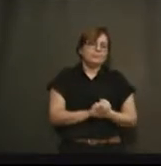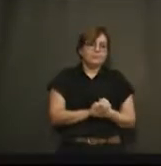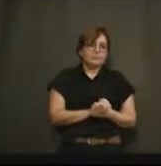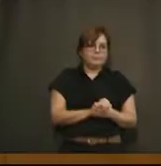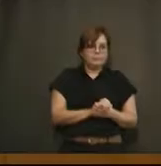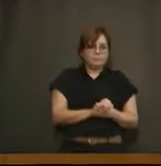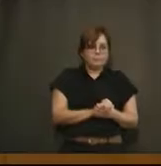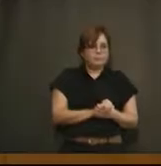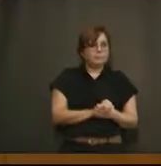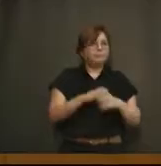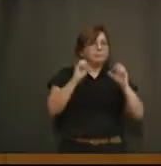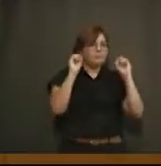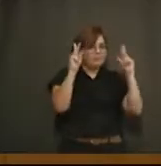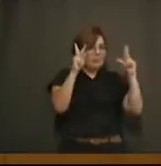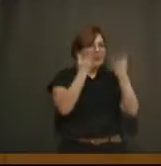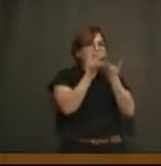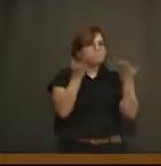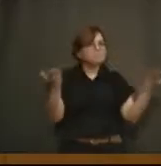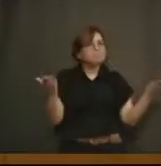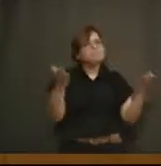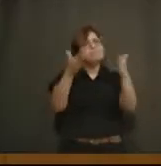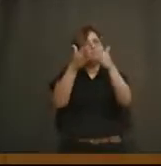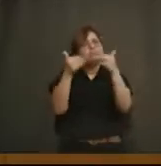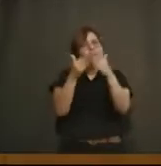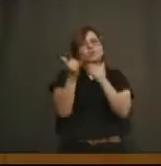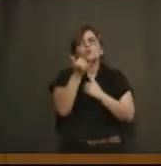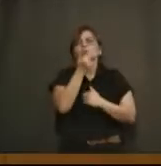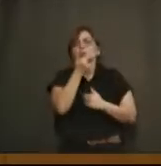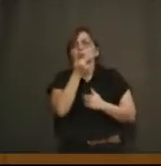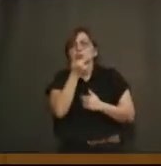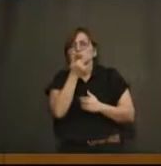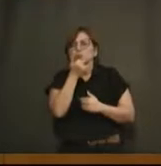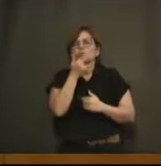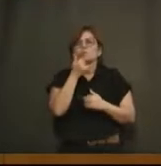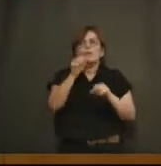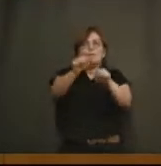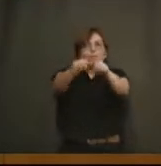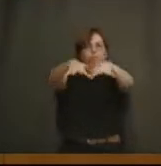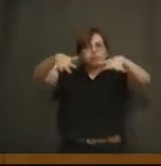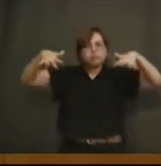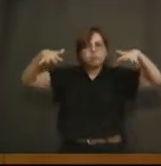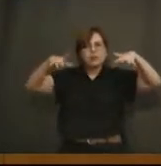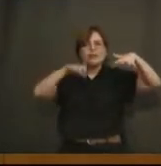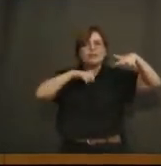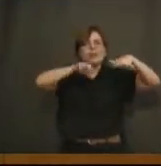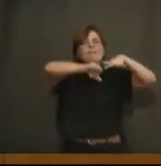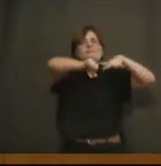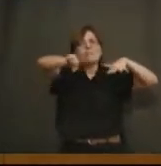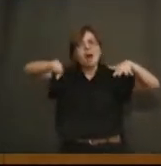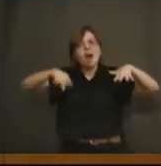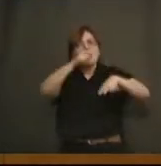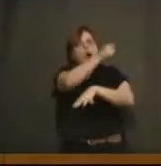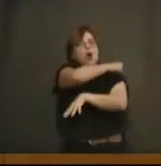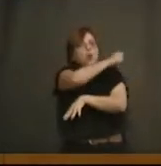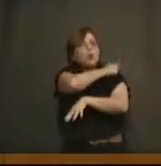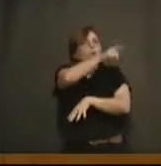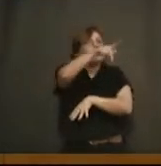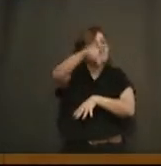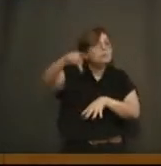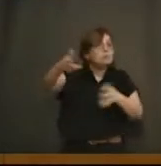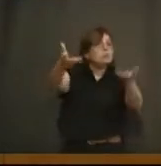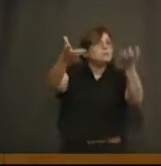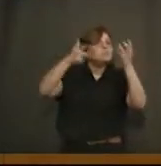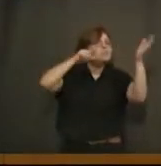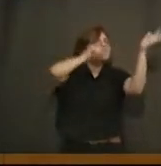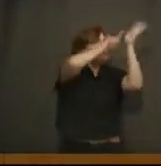Bem, pessoal, eu peço desculpas, tem aqui na plateia tem muitos alunos, muitos professores que gostariam de fazer pergunta